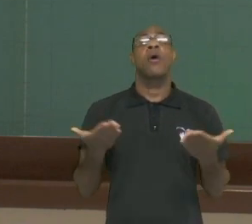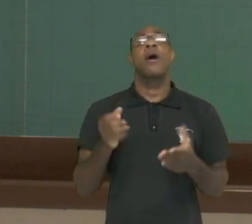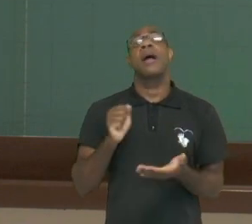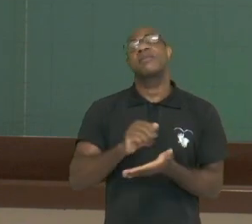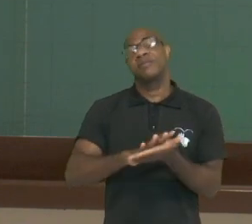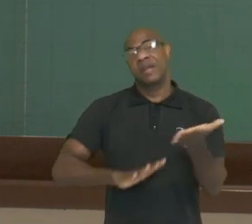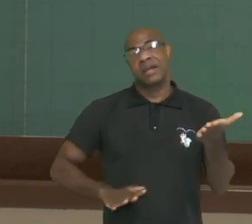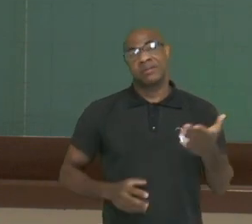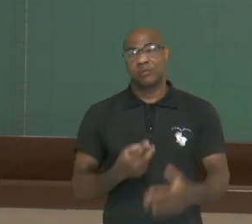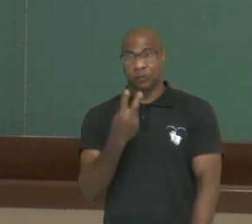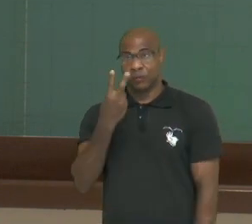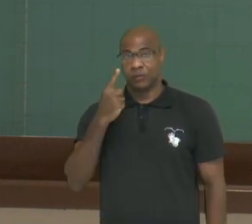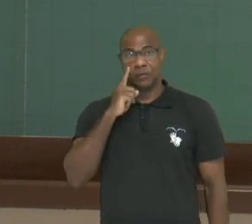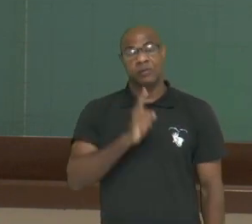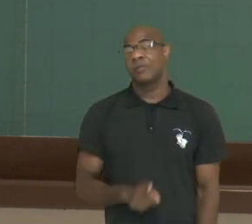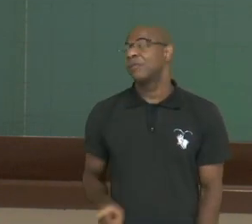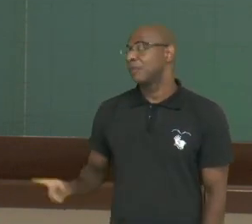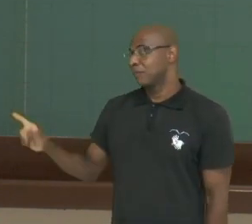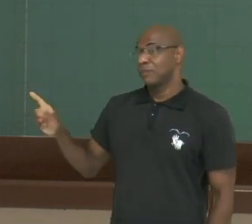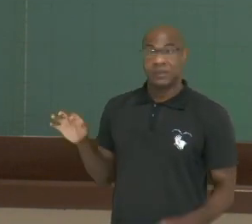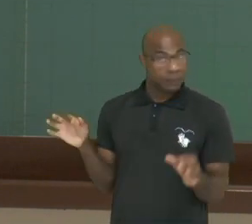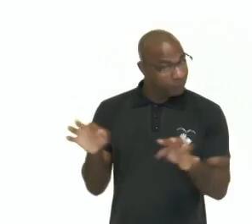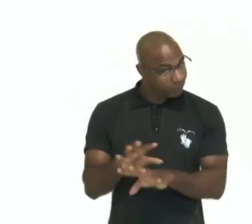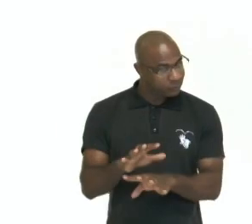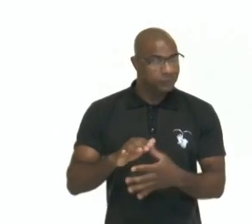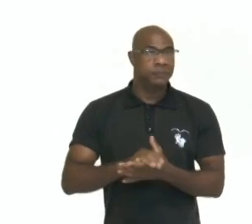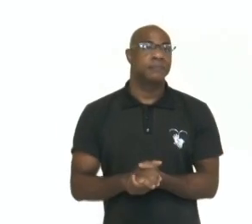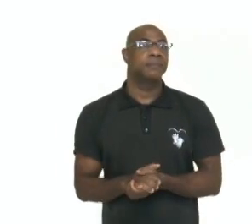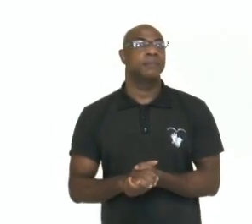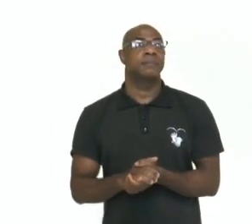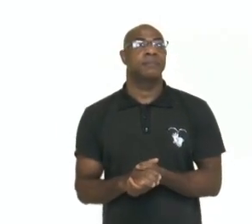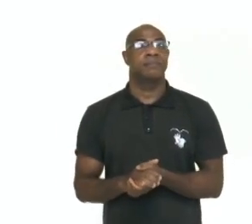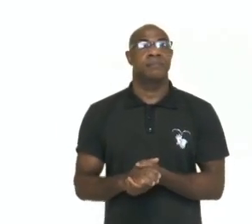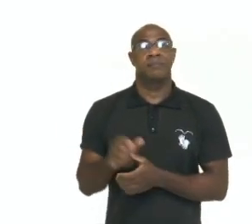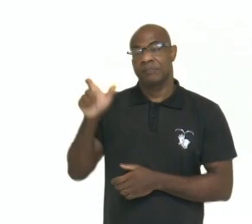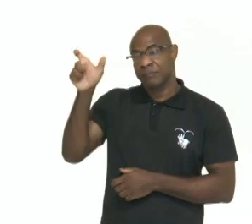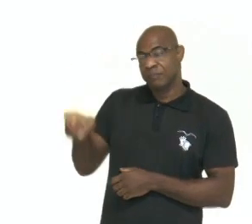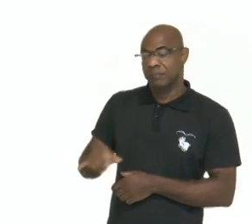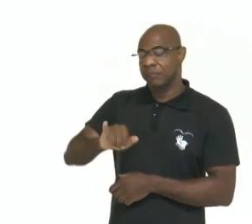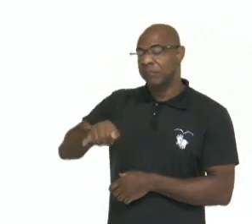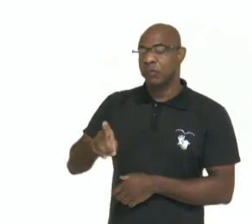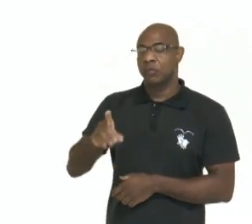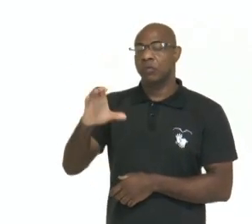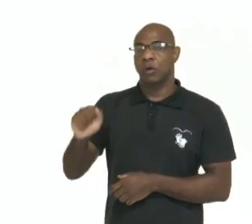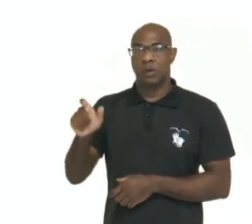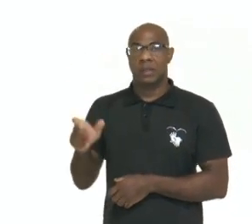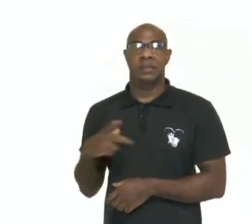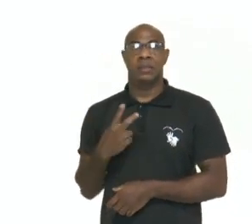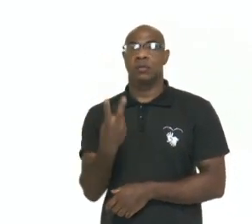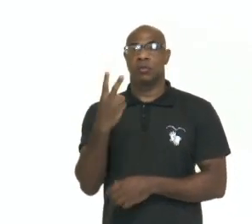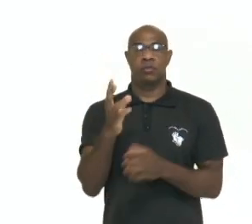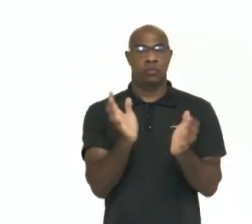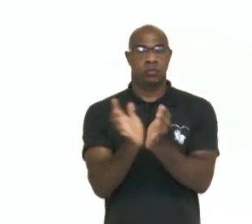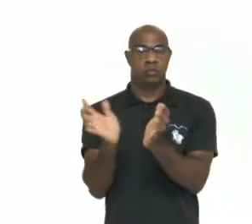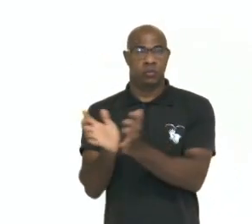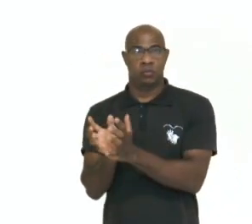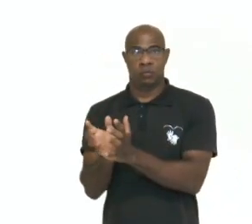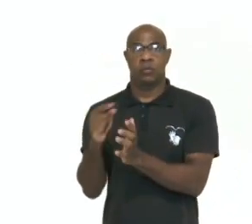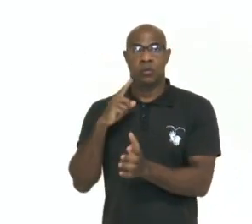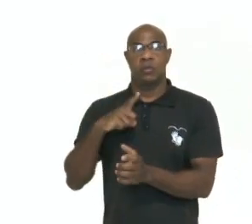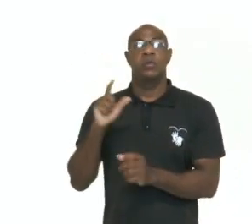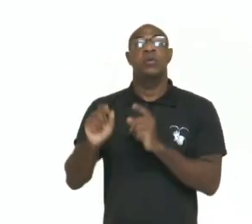Estão preparados? Venham comigo. Os judocas são divididos em duas categorias principais,